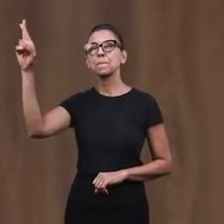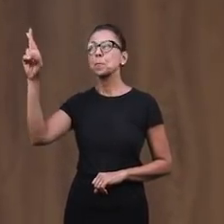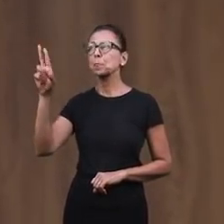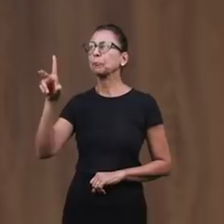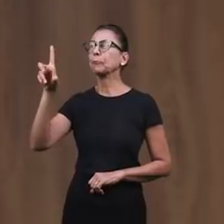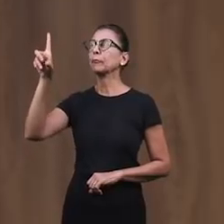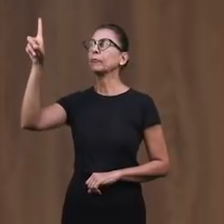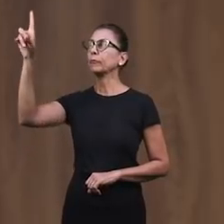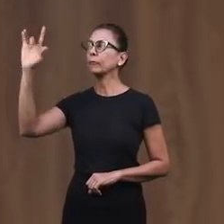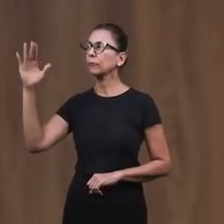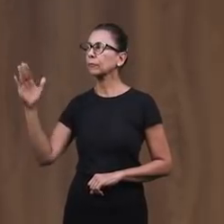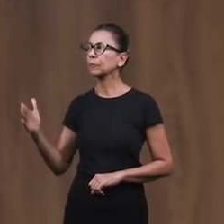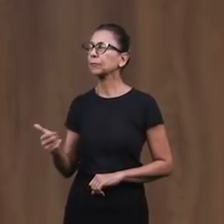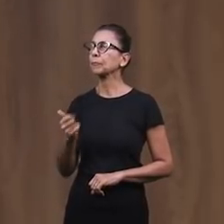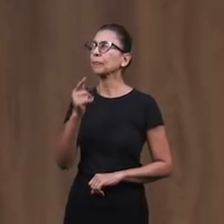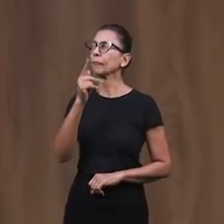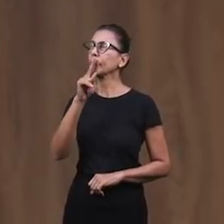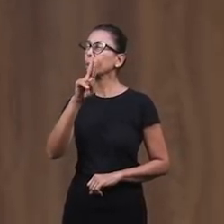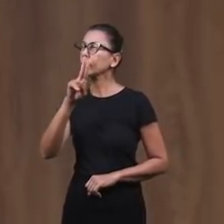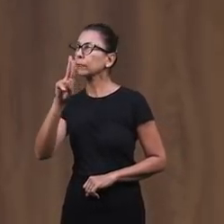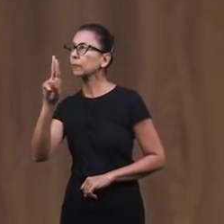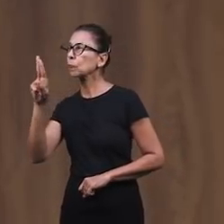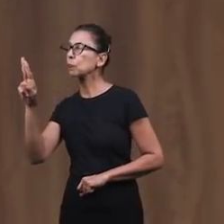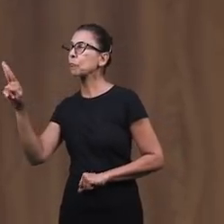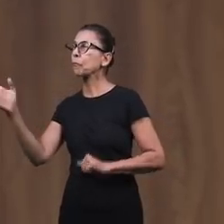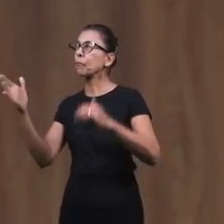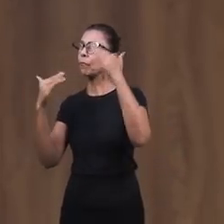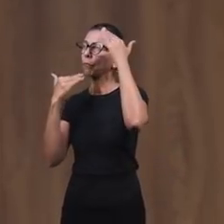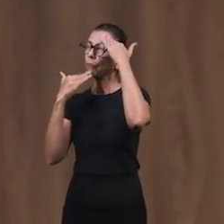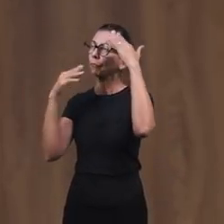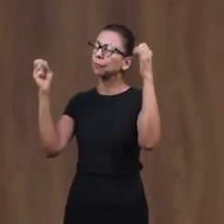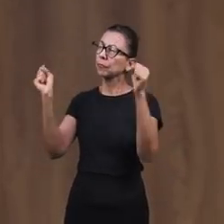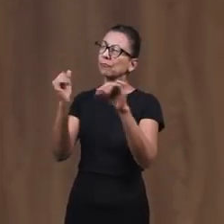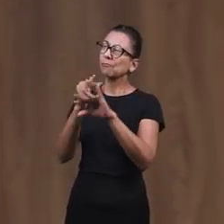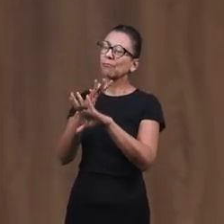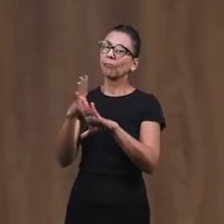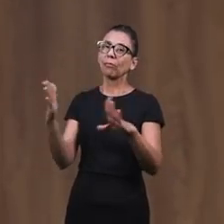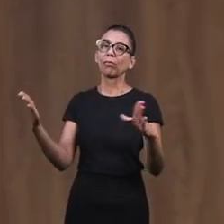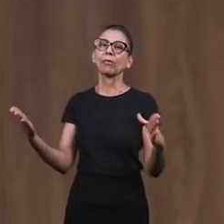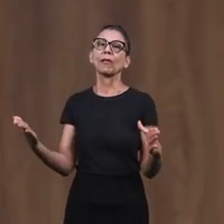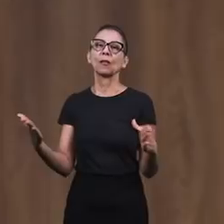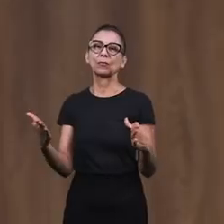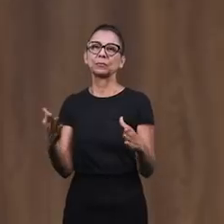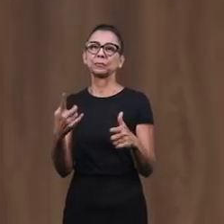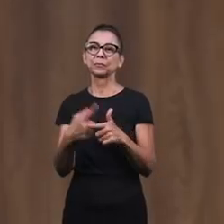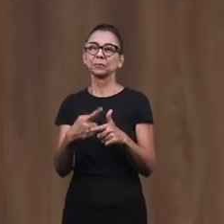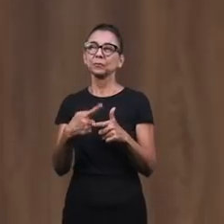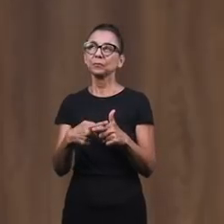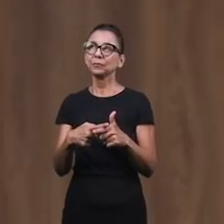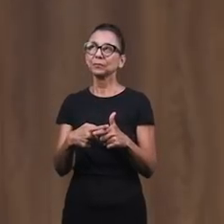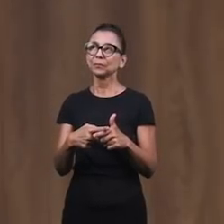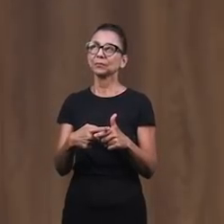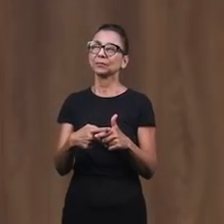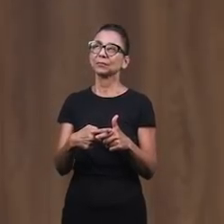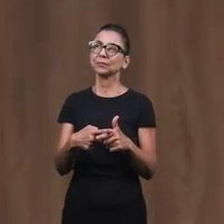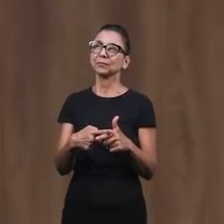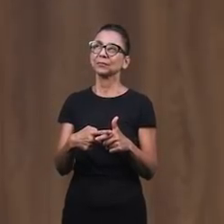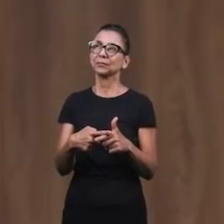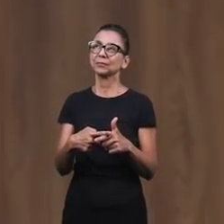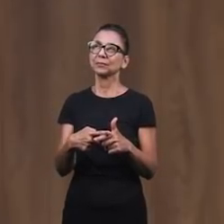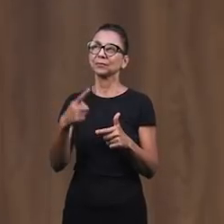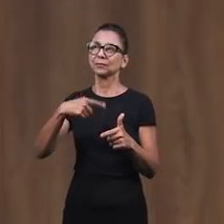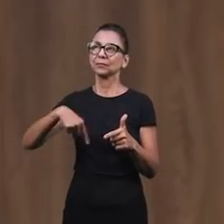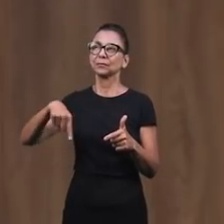Senhor. Senhor Deus, nós adoramos o Teu nome, glorificamos a Ti, ó Deus, por mais um